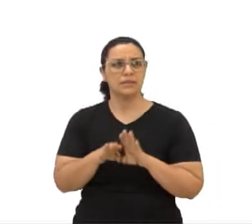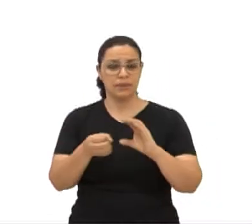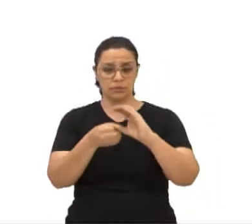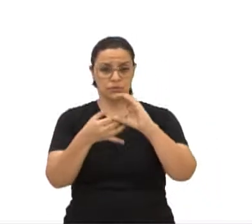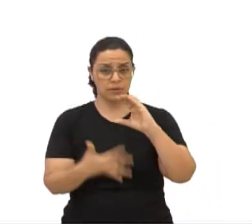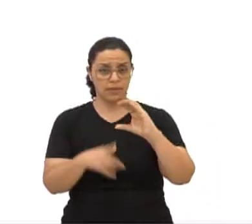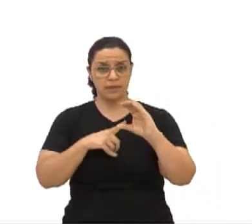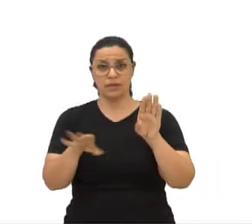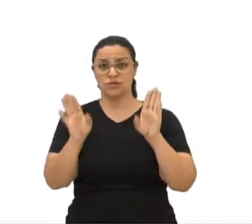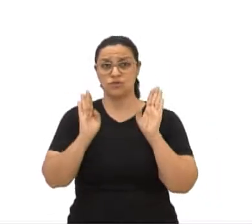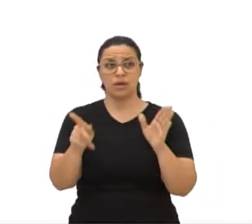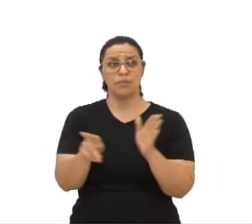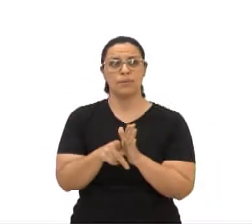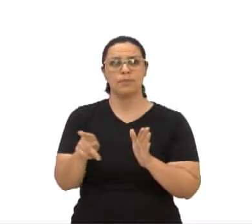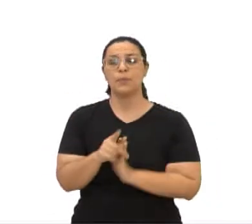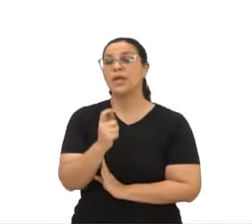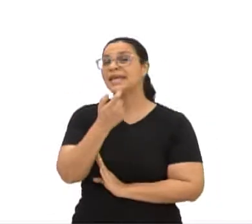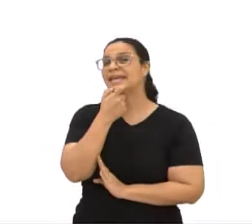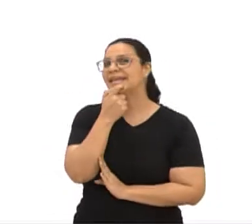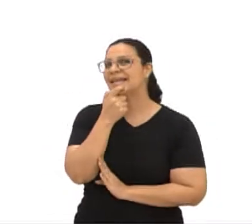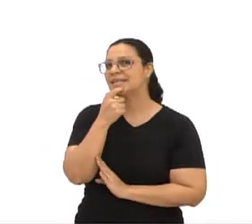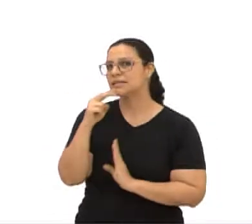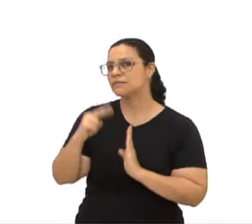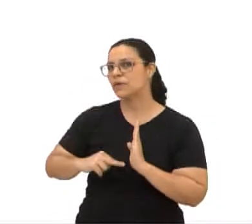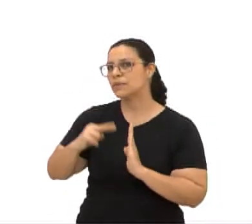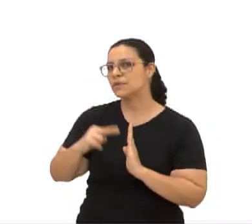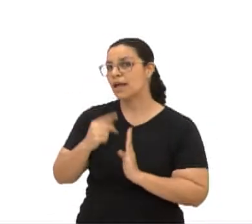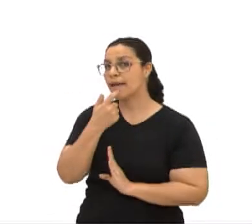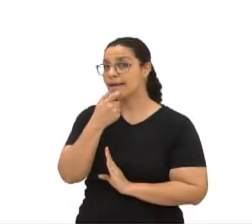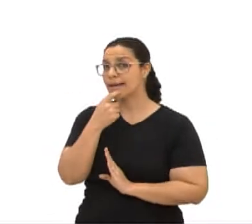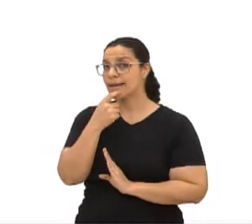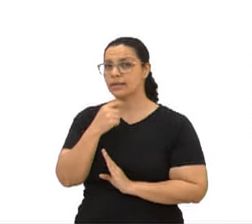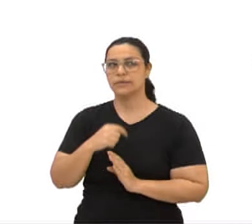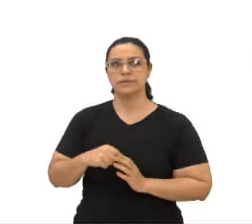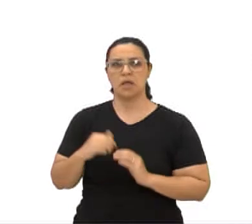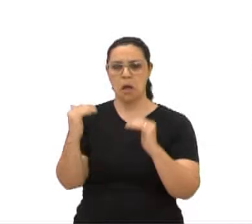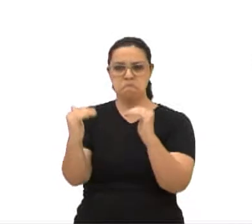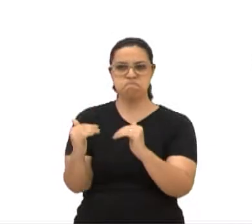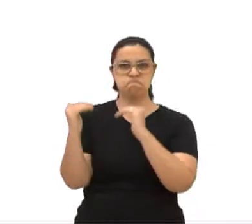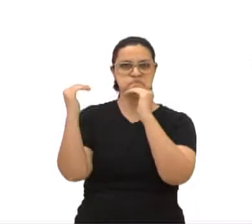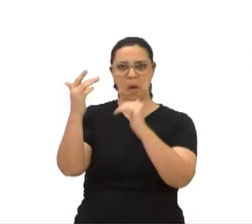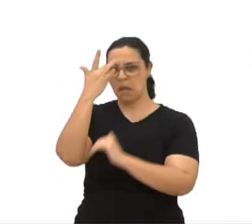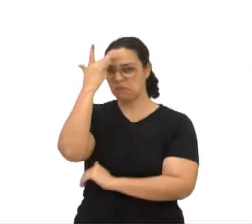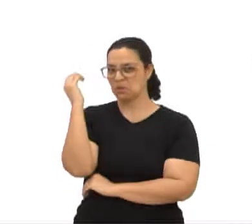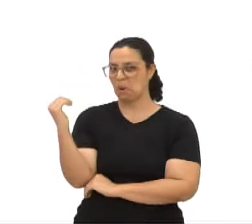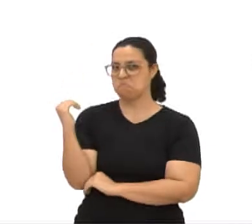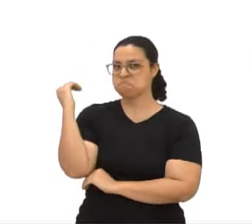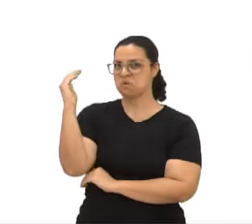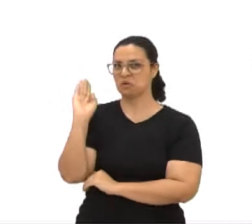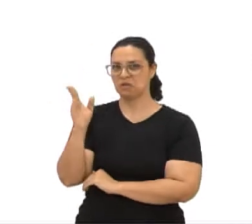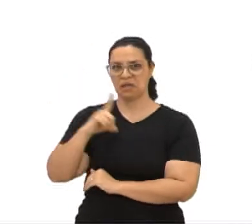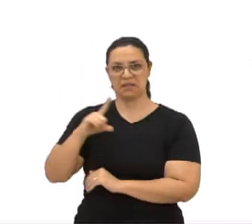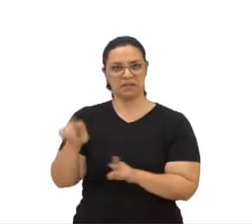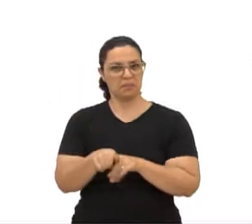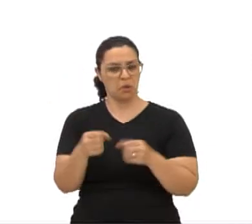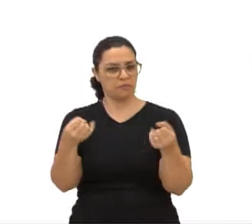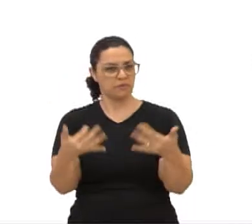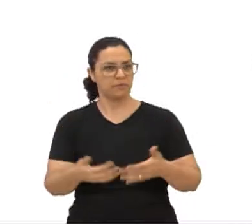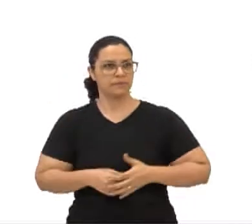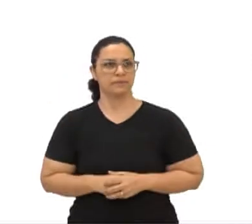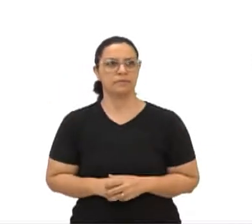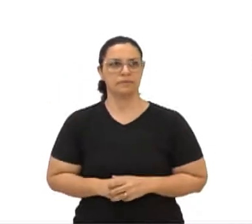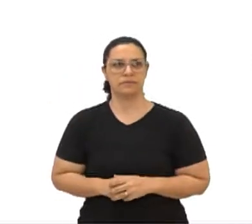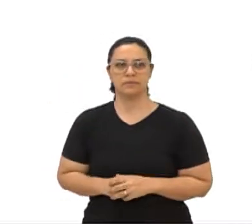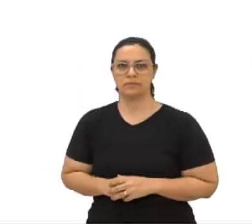eu tenho um recadinho equipes escrito em inglês o nível aqui é Hi não tem nem o que dizer Quer ver Quer ver olha